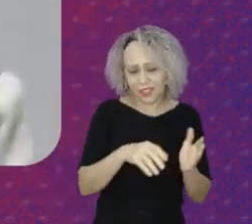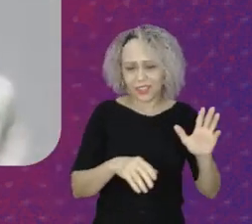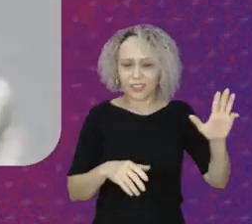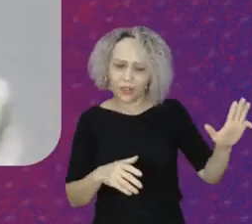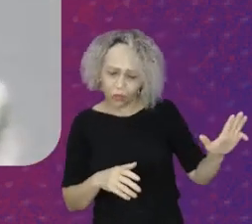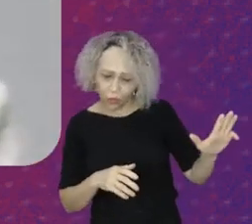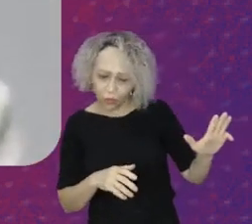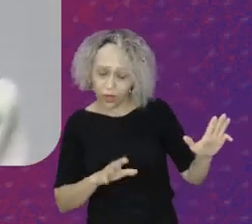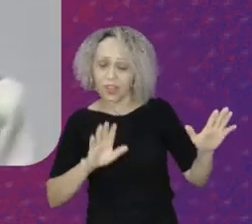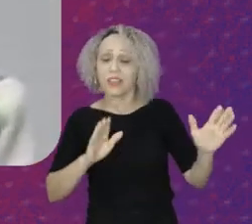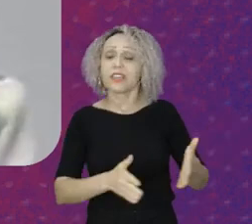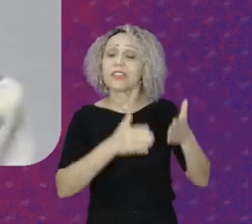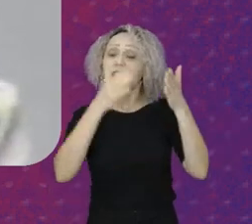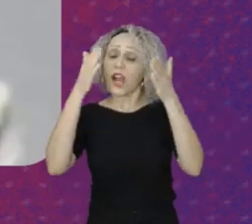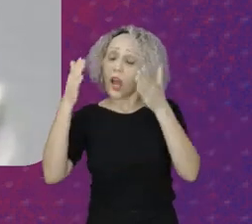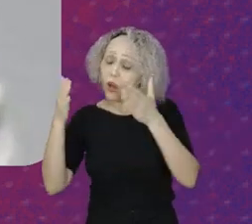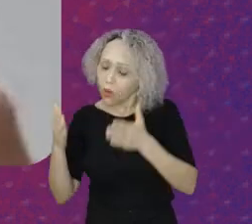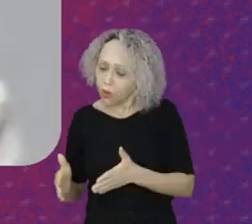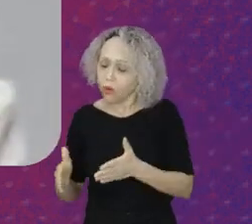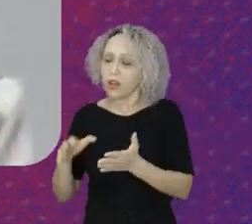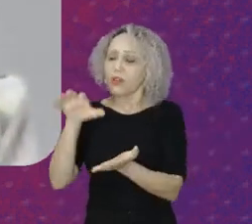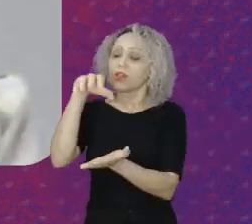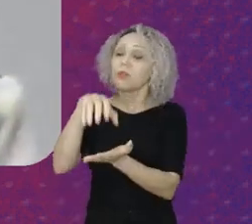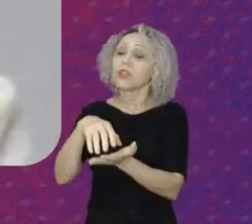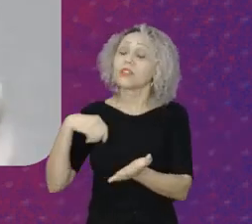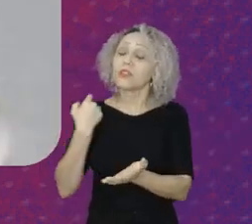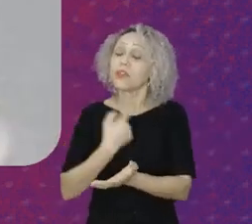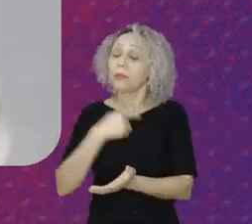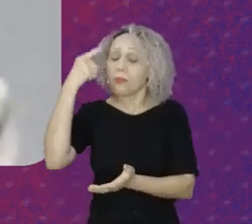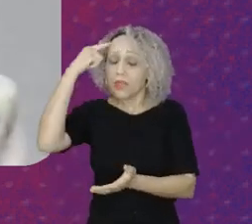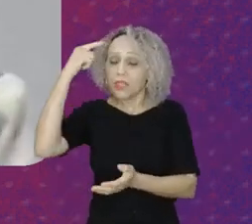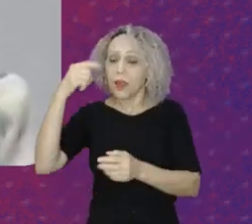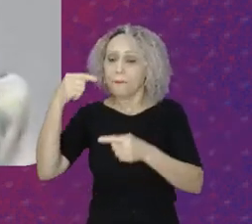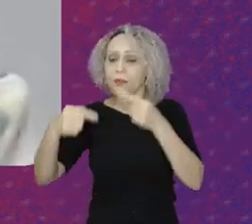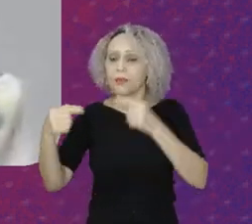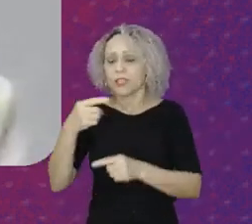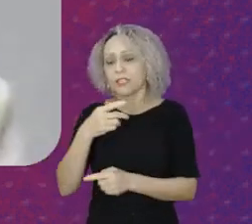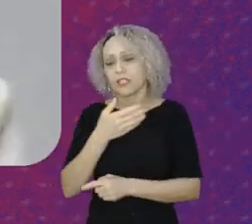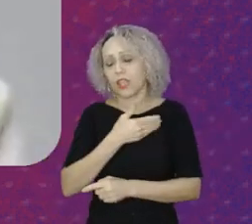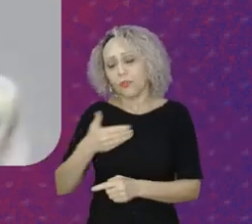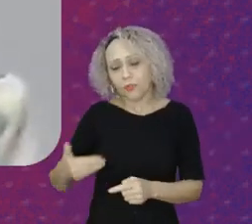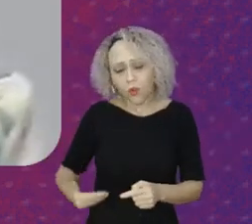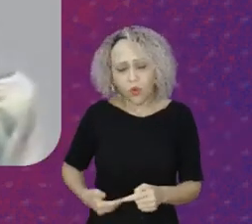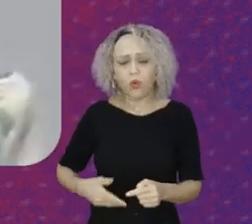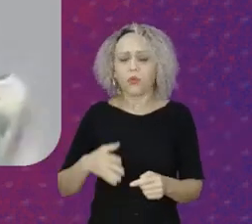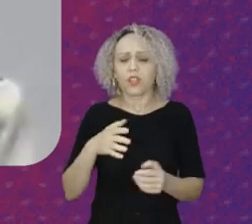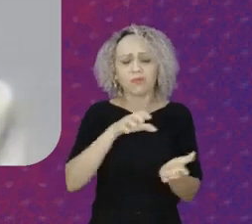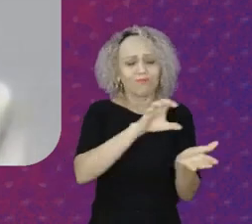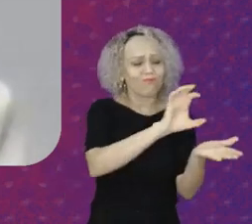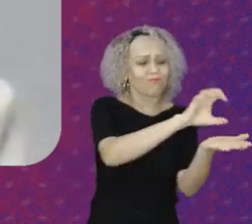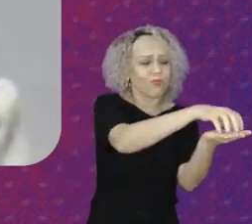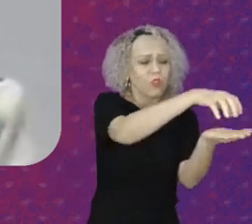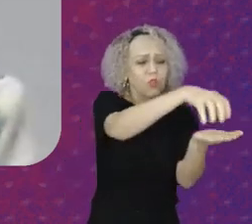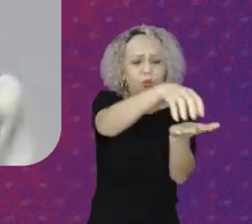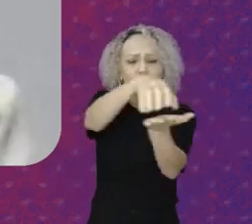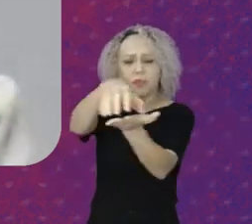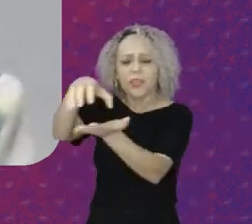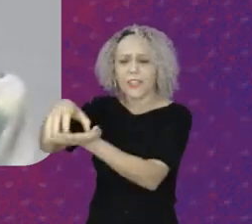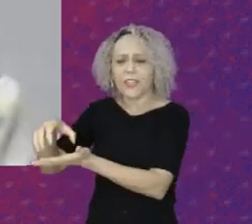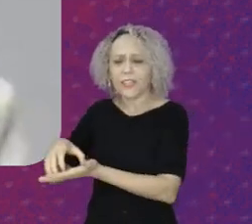comitês para a gente pensar as políticas públicas, eles foram alimentados em todas as comunidades, em todas as regiões que nós